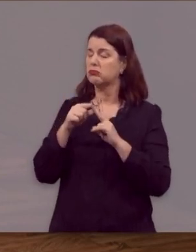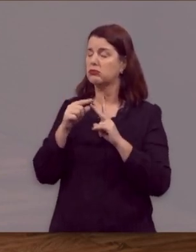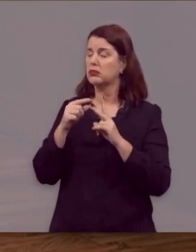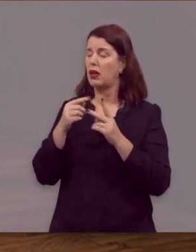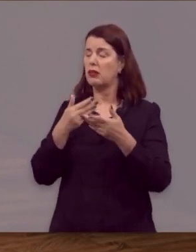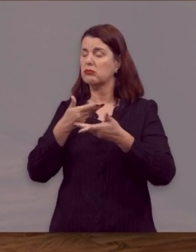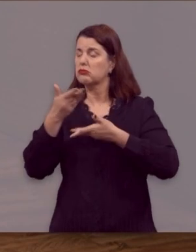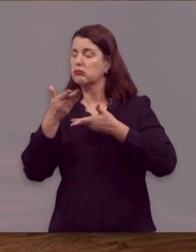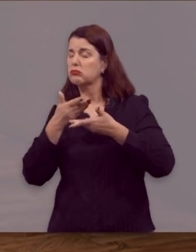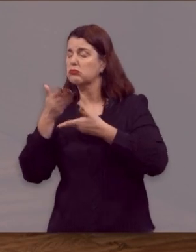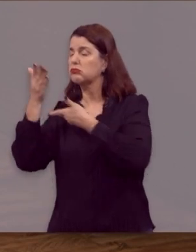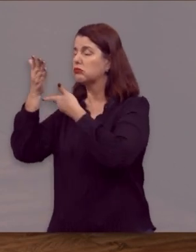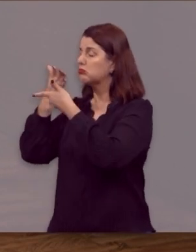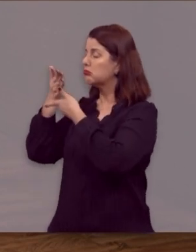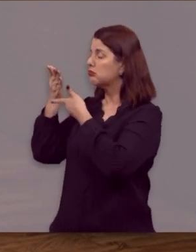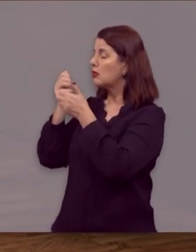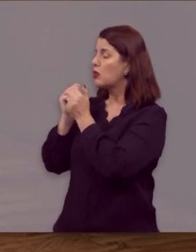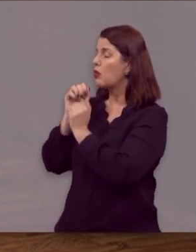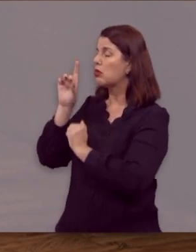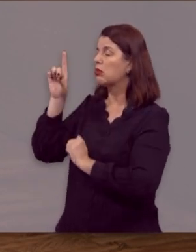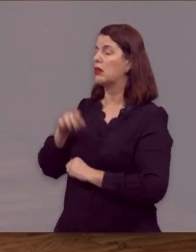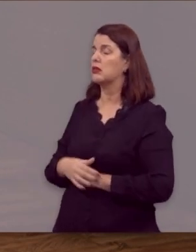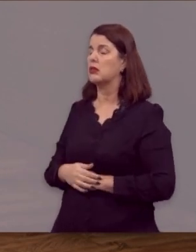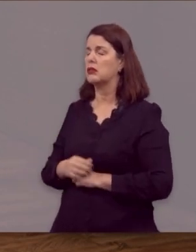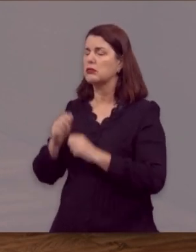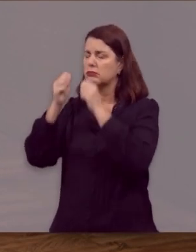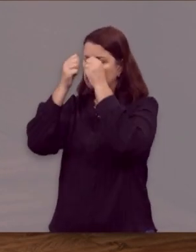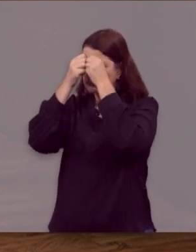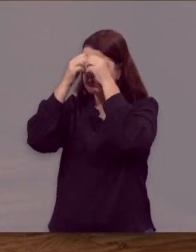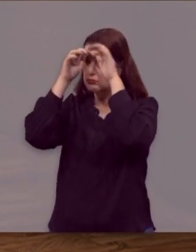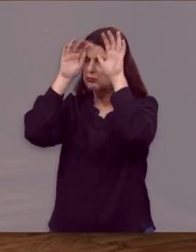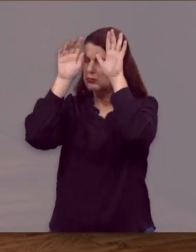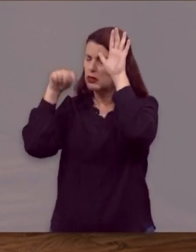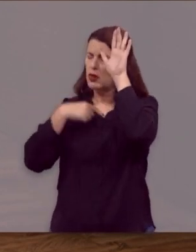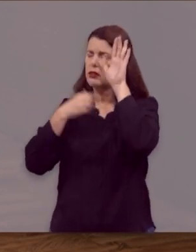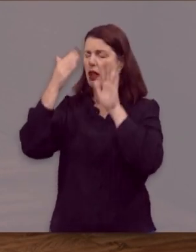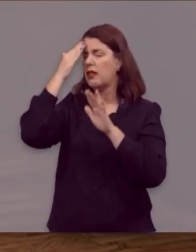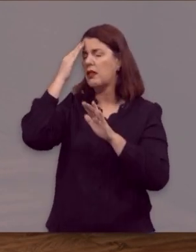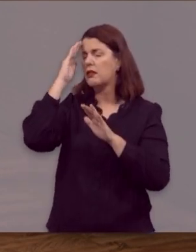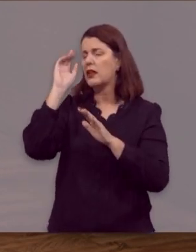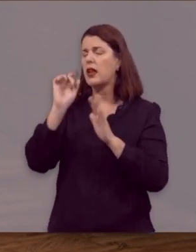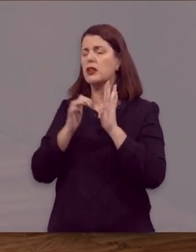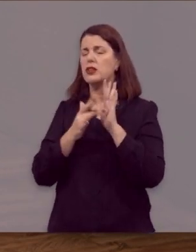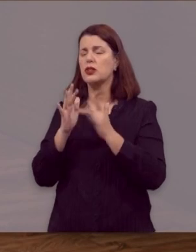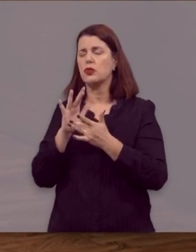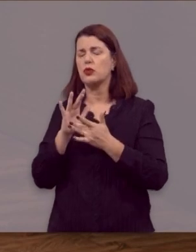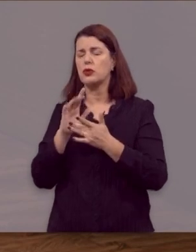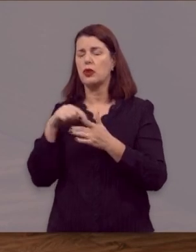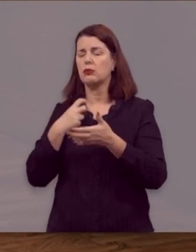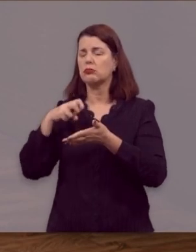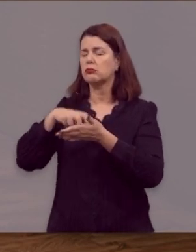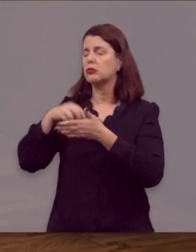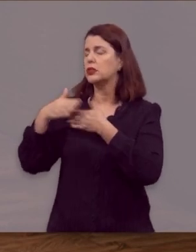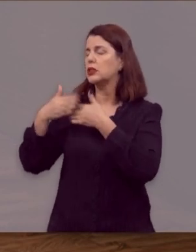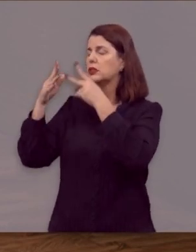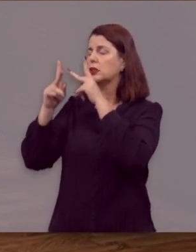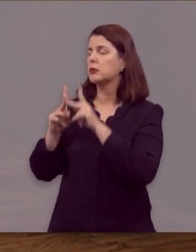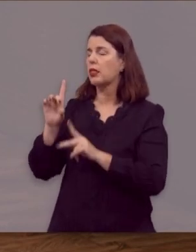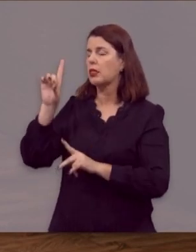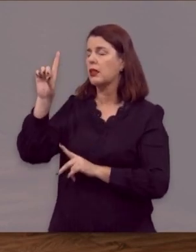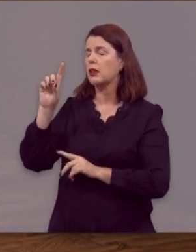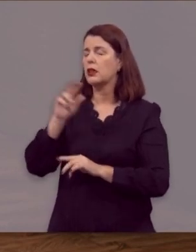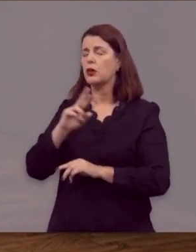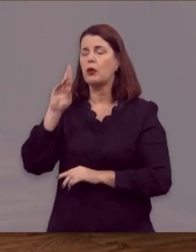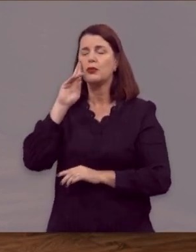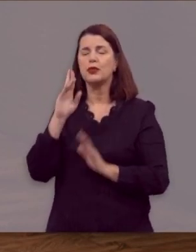que é o único mediador entre Deus e os homens. Abra o nosso entendimento para compreendermos quem é Jesus e rendermos-nos a Ele. Em